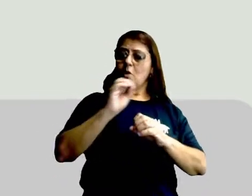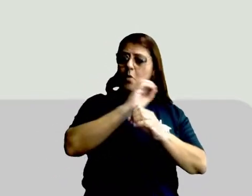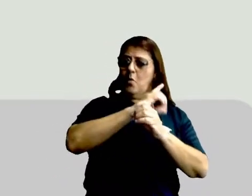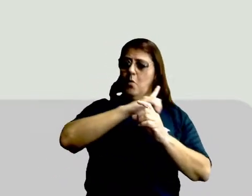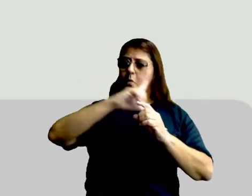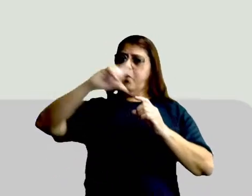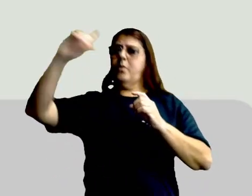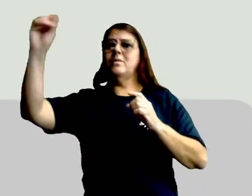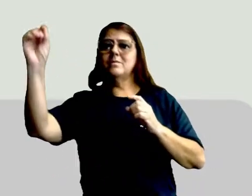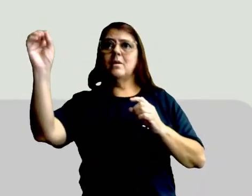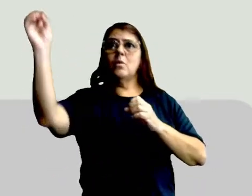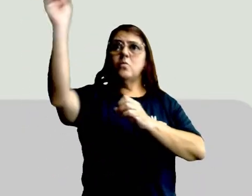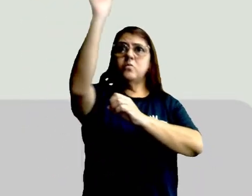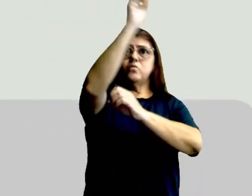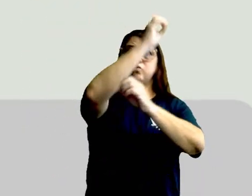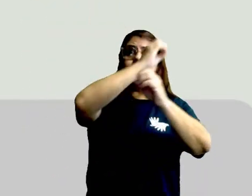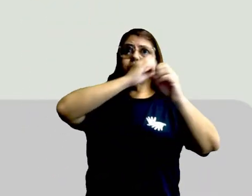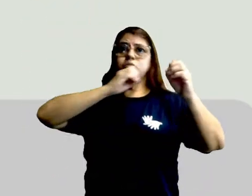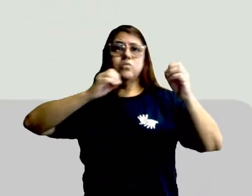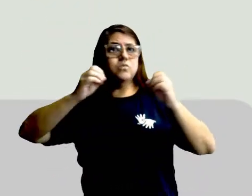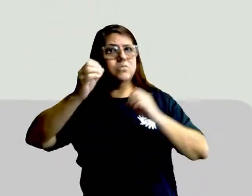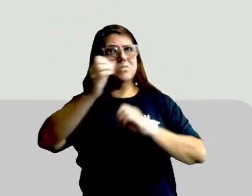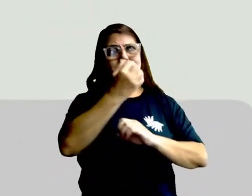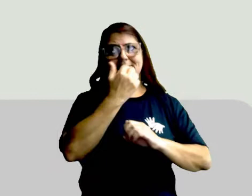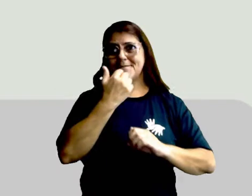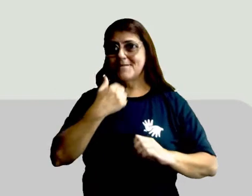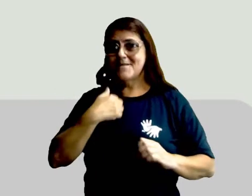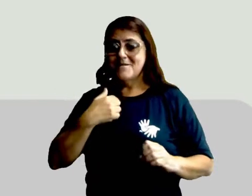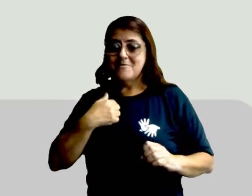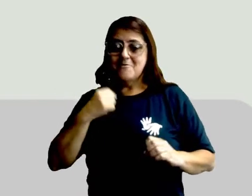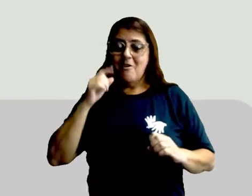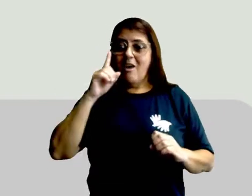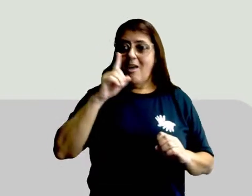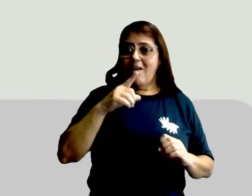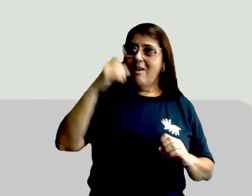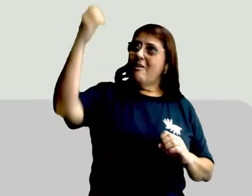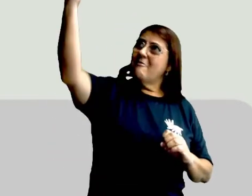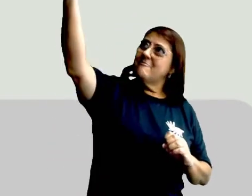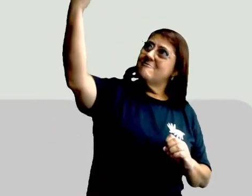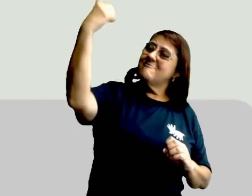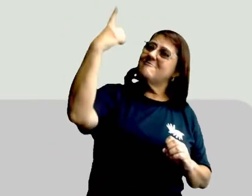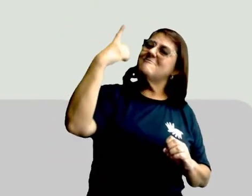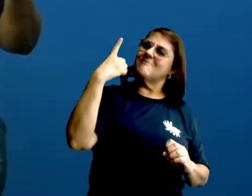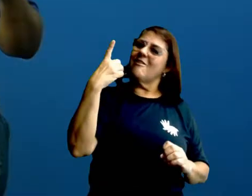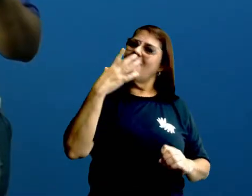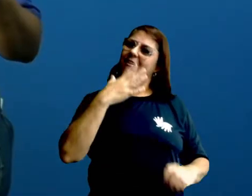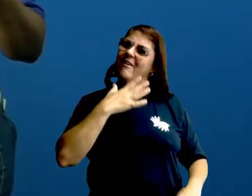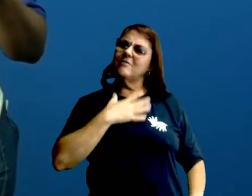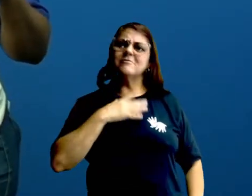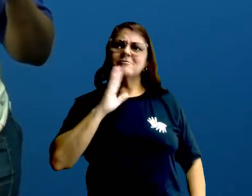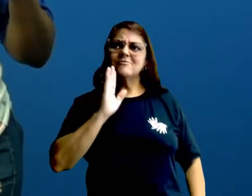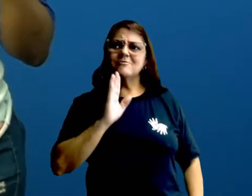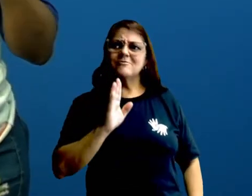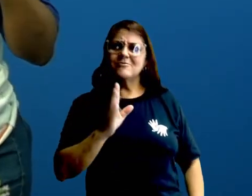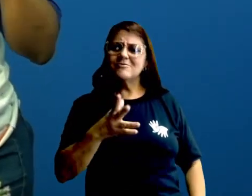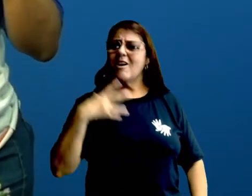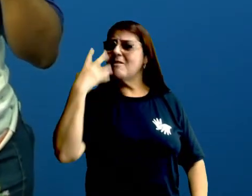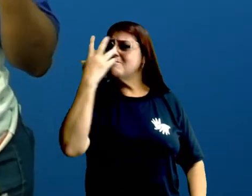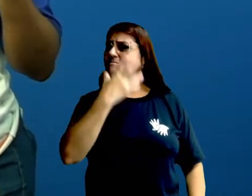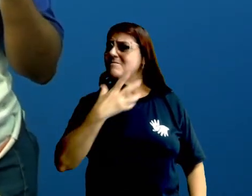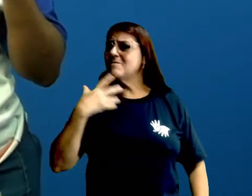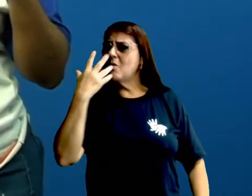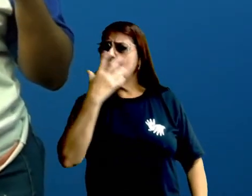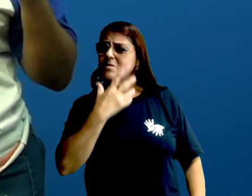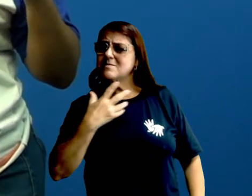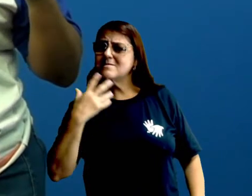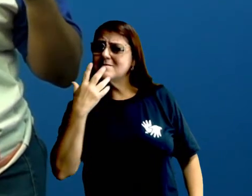nem asteroide, nem planeta. Eu sou o Sol. Vocês já ouviram essa música? Sim, é